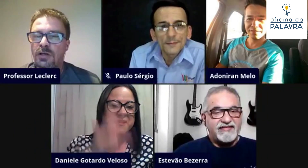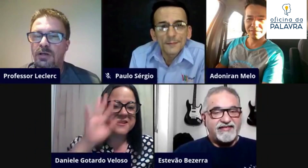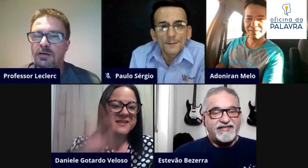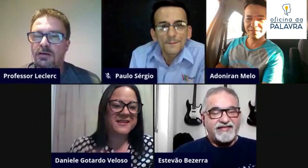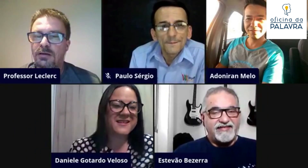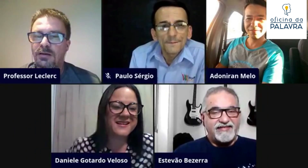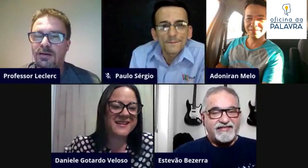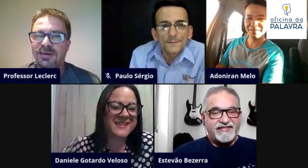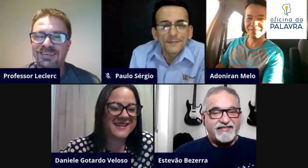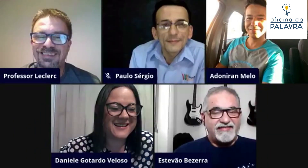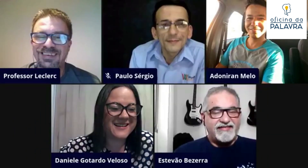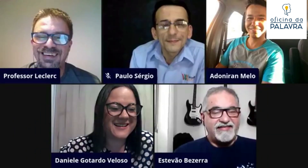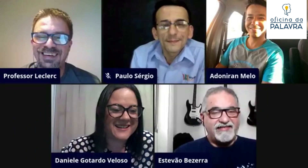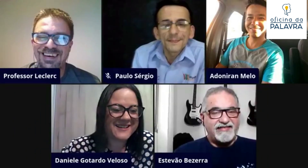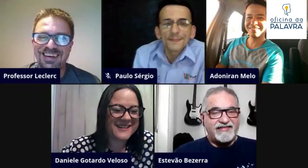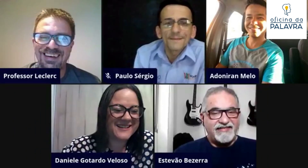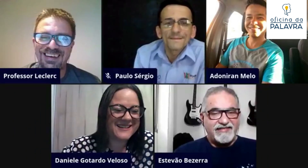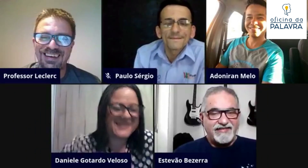a troca aí.